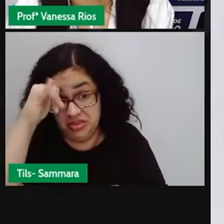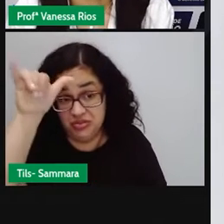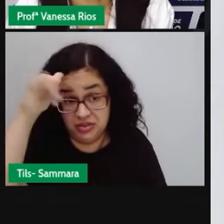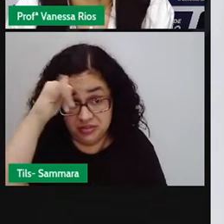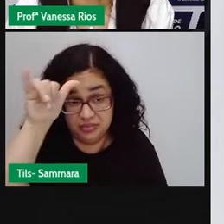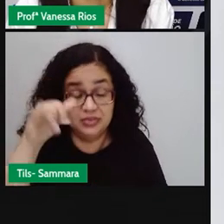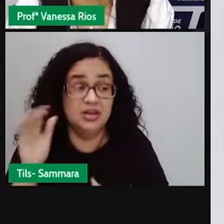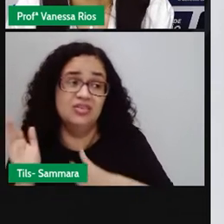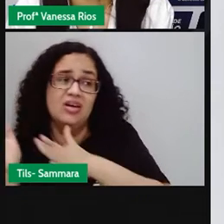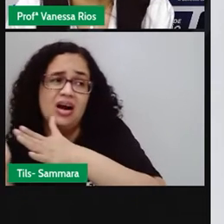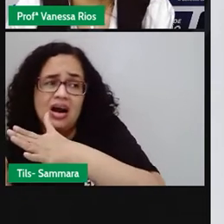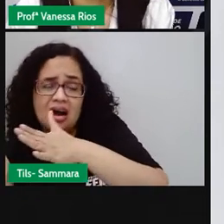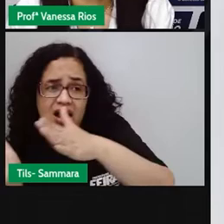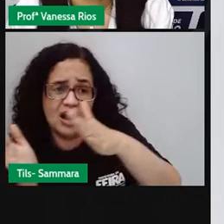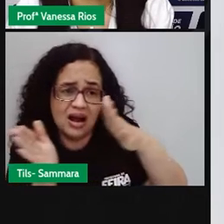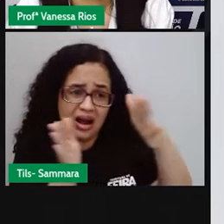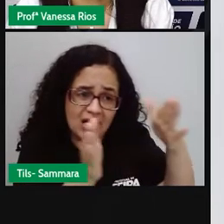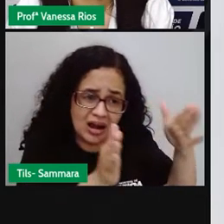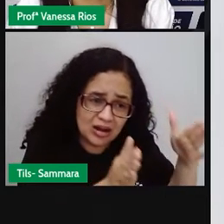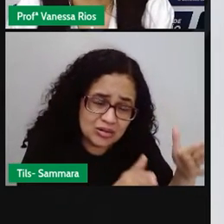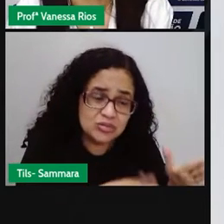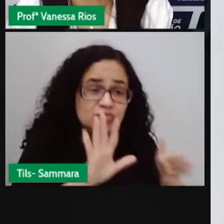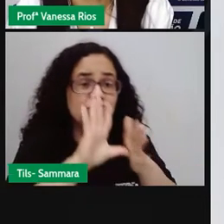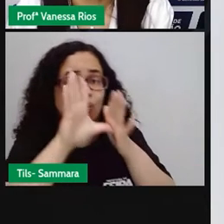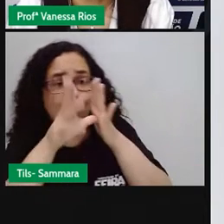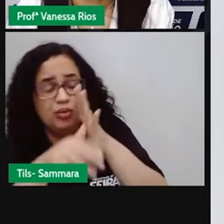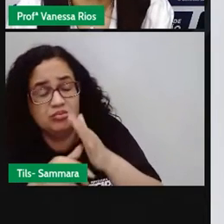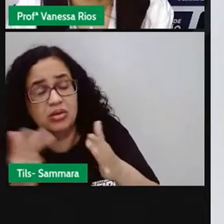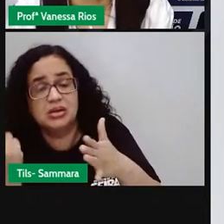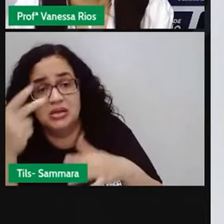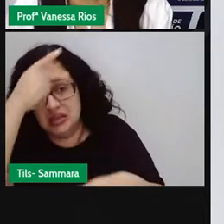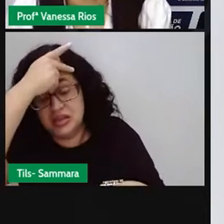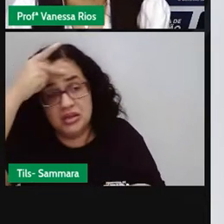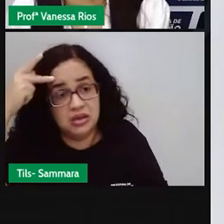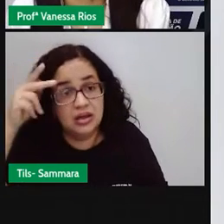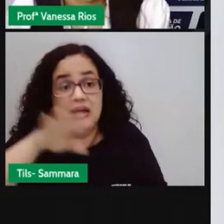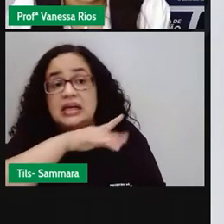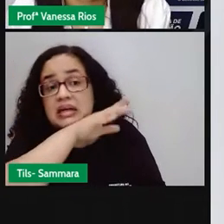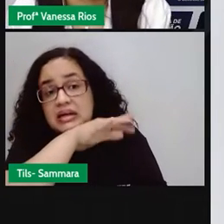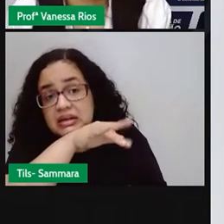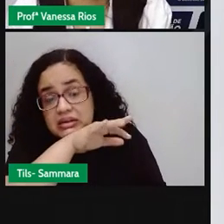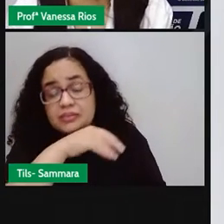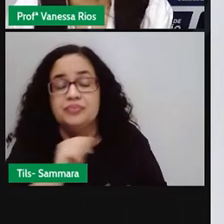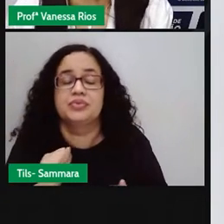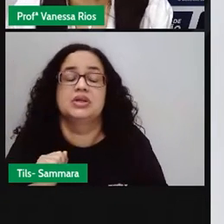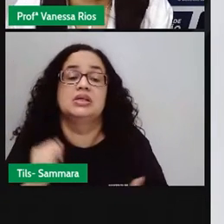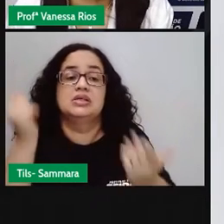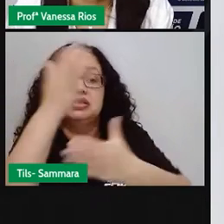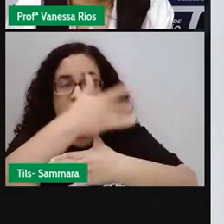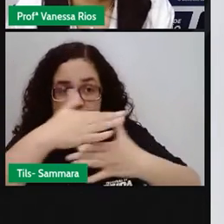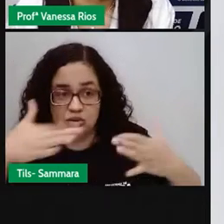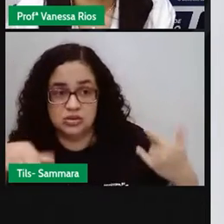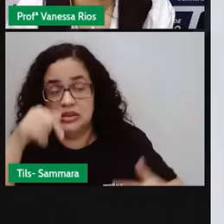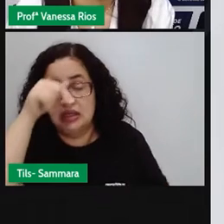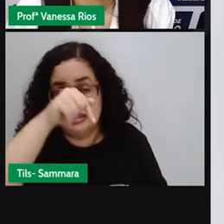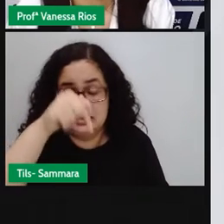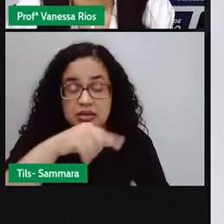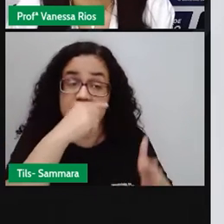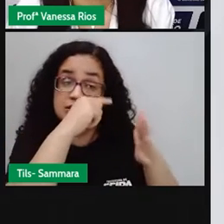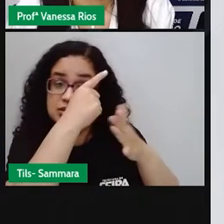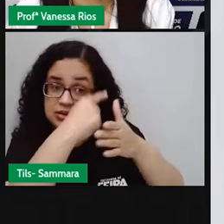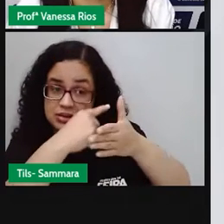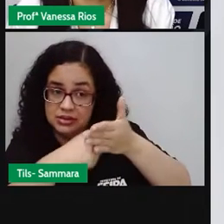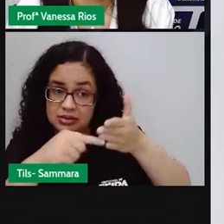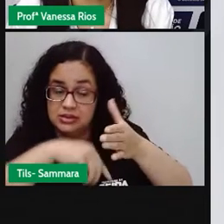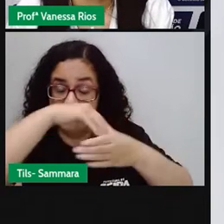percorreram aí por muitos momentos a história das eleições municipais, né? Principalmente municipais